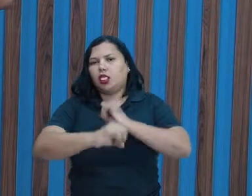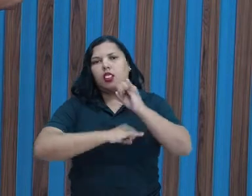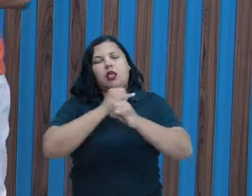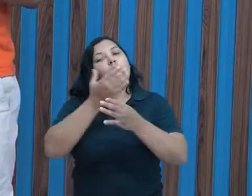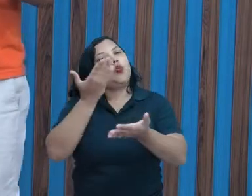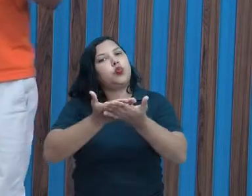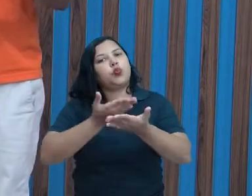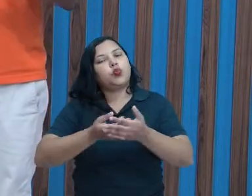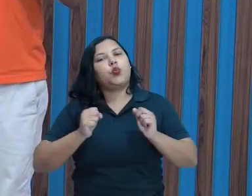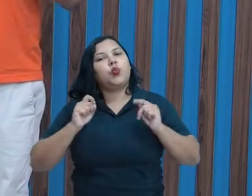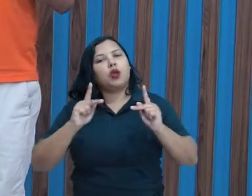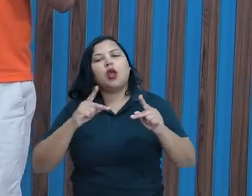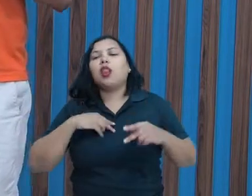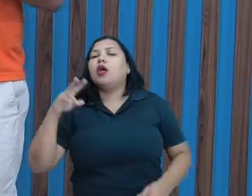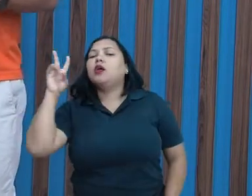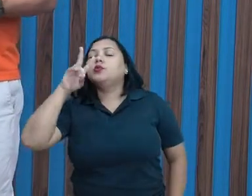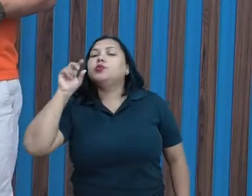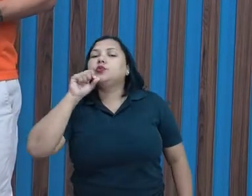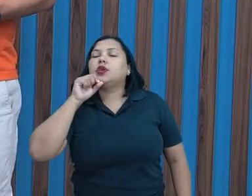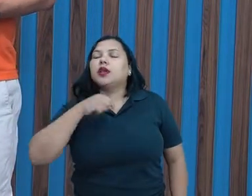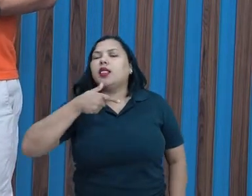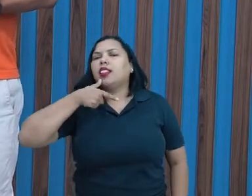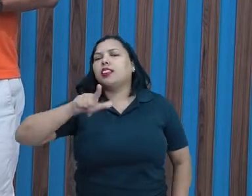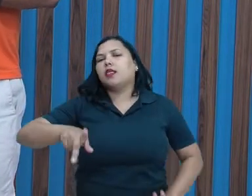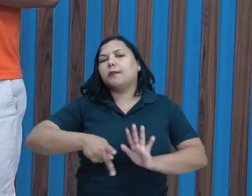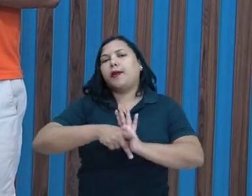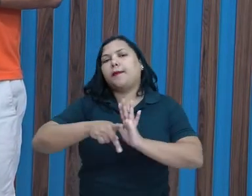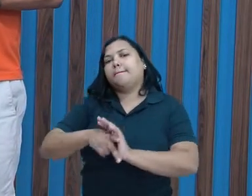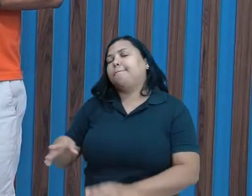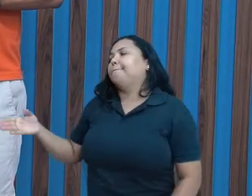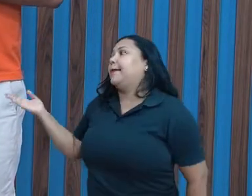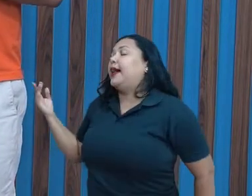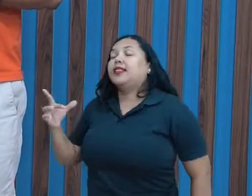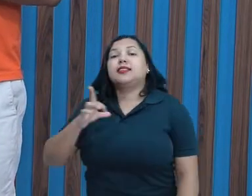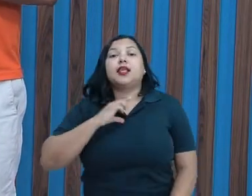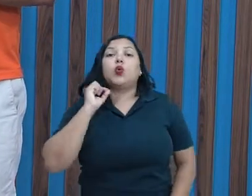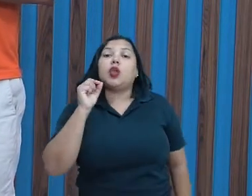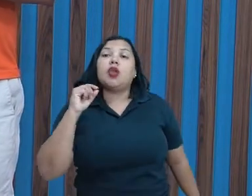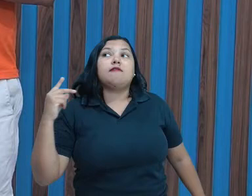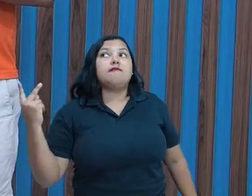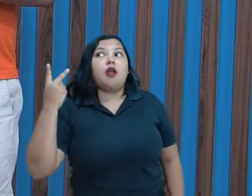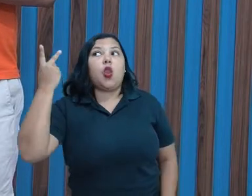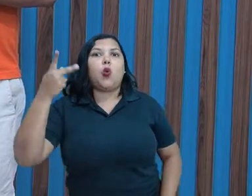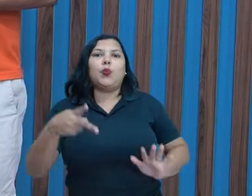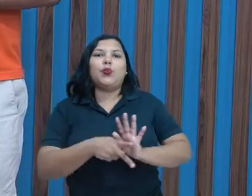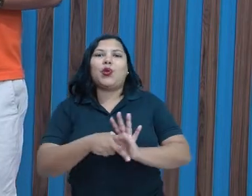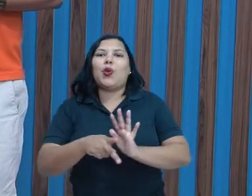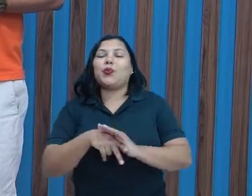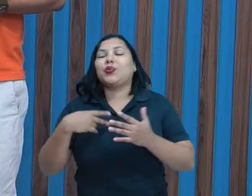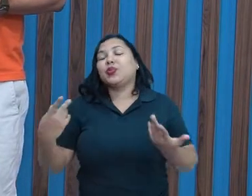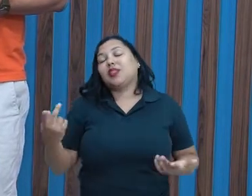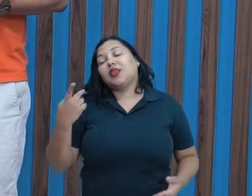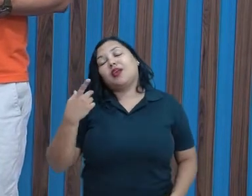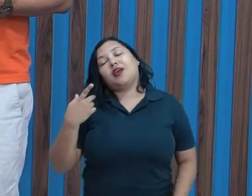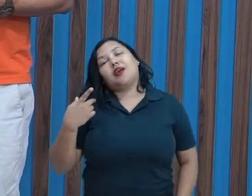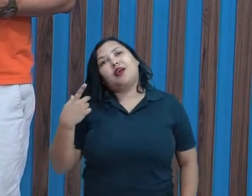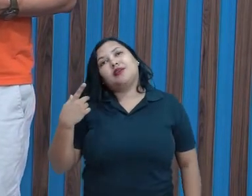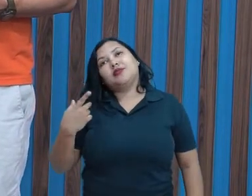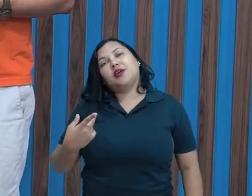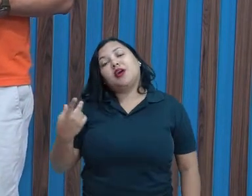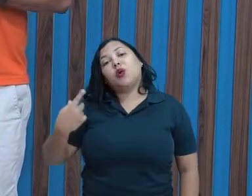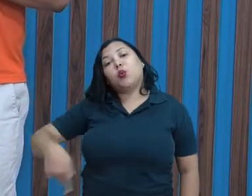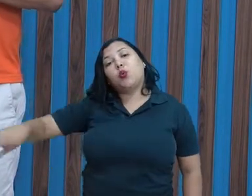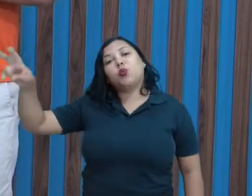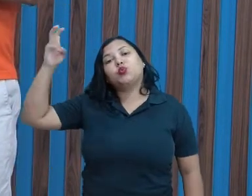Lembrando que a pegada daquela língua vai ter o valor poético no sentido da